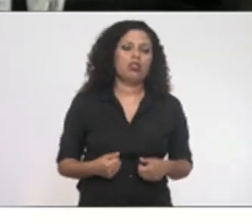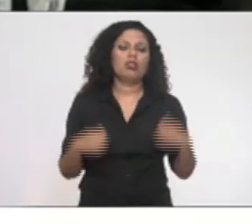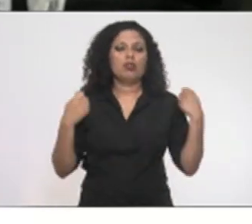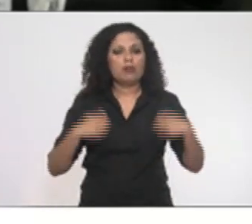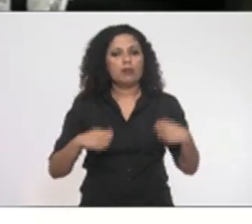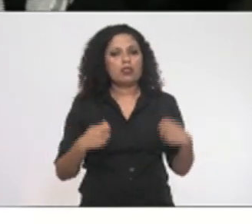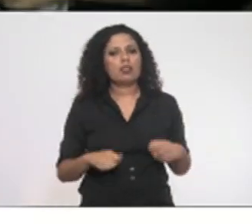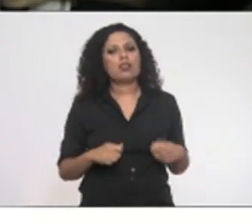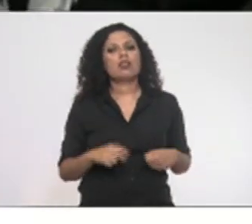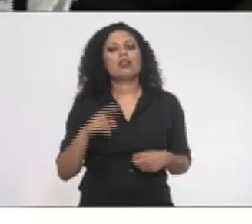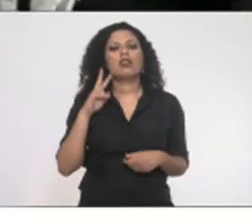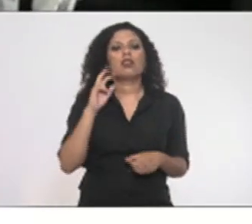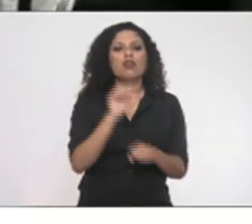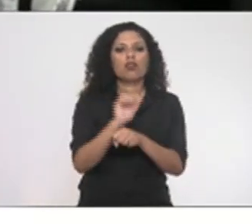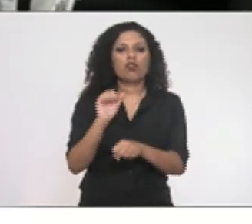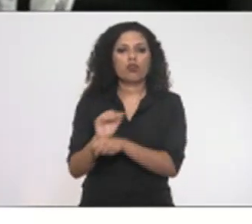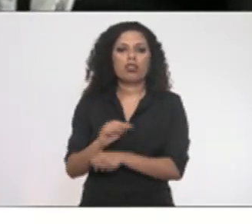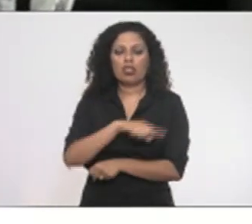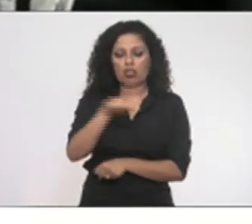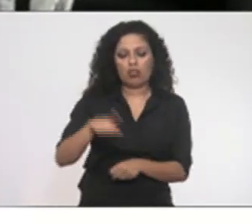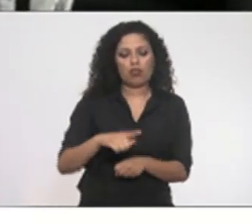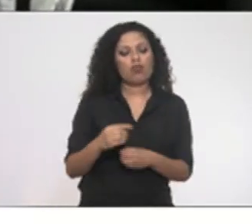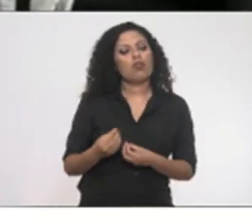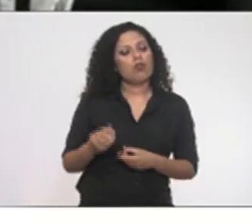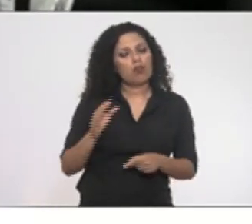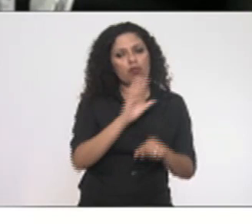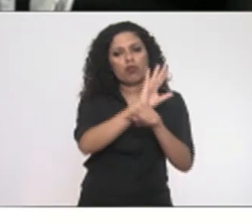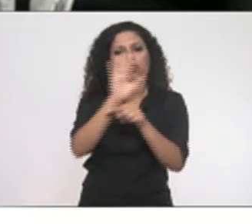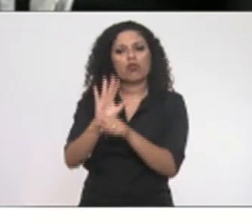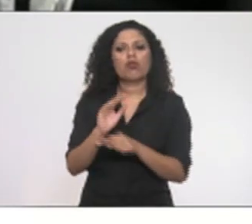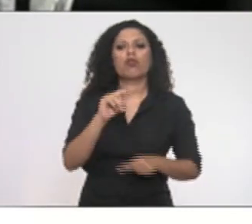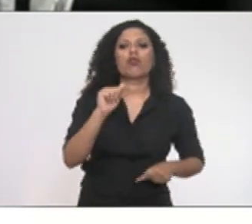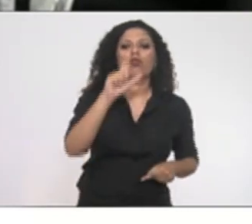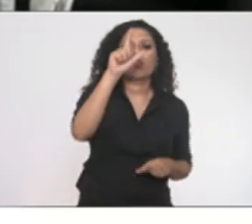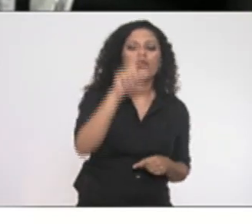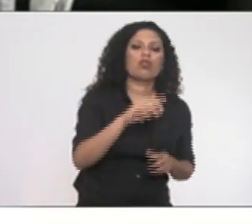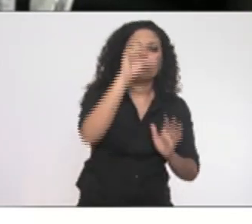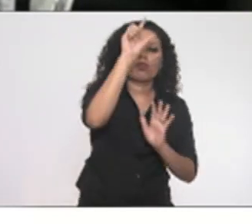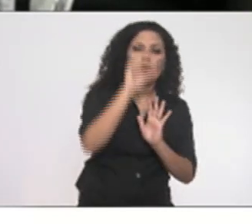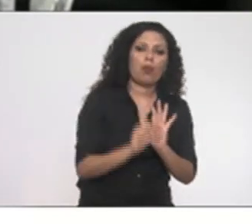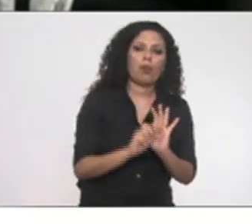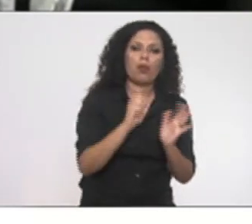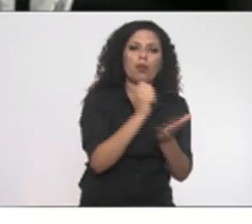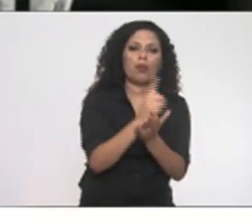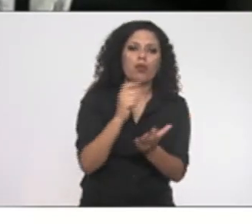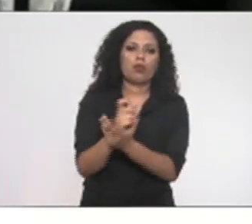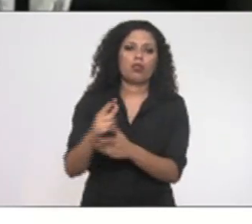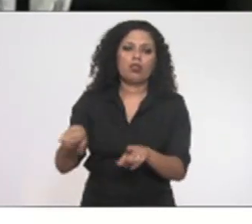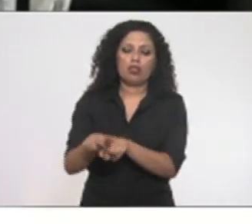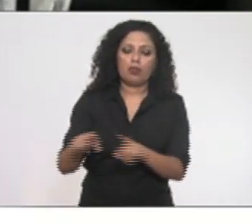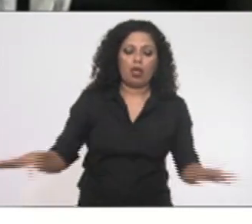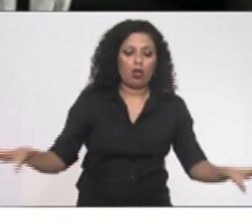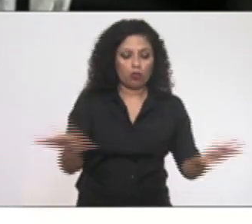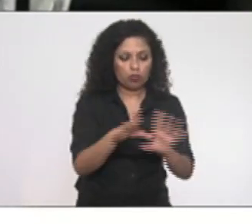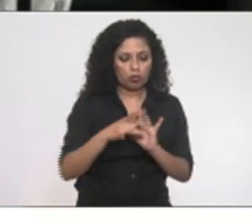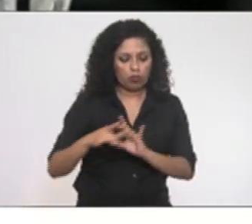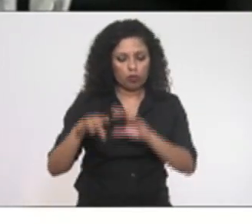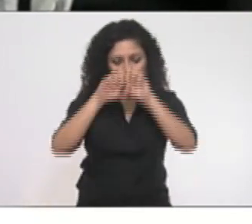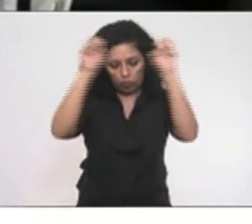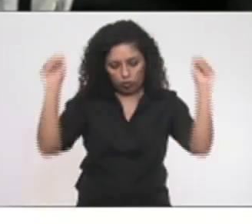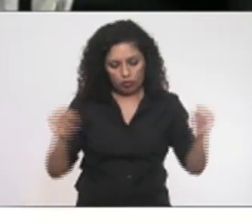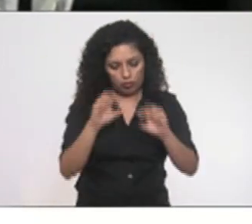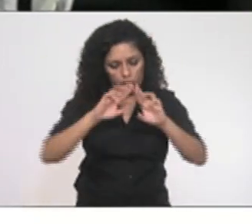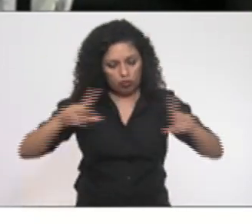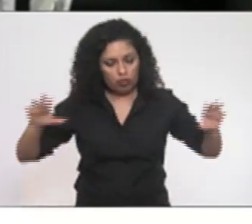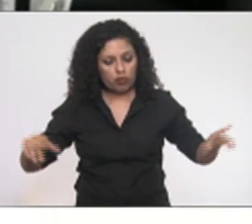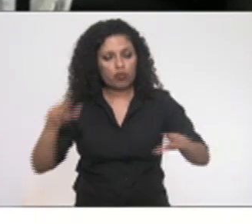deles. Então, eles vão ter uma oferta de gás também que a gente acha que pode baixar o preço. Essa integração dos diversos mercados e das diversas